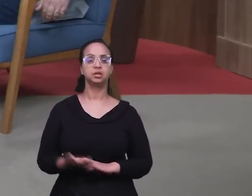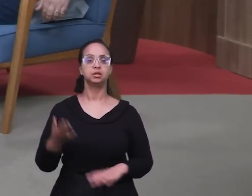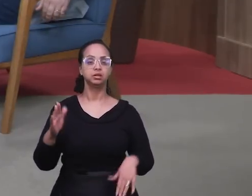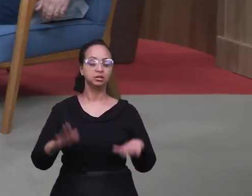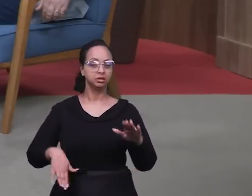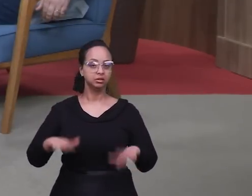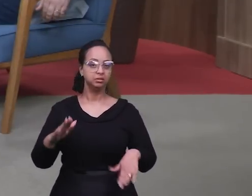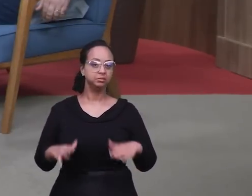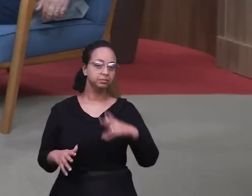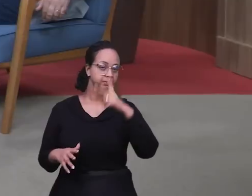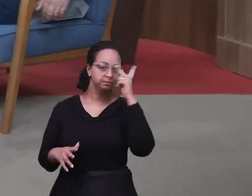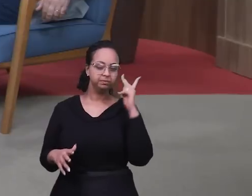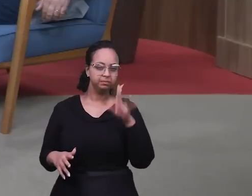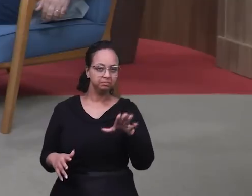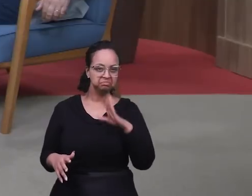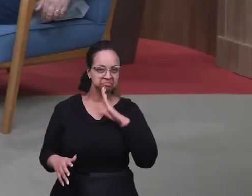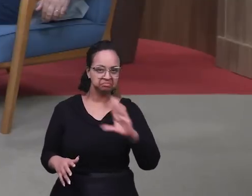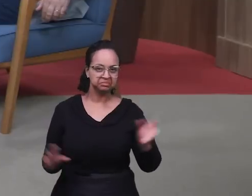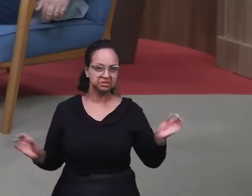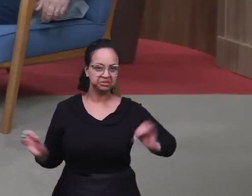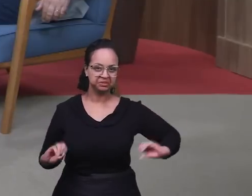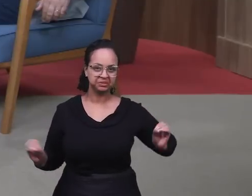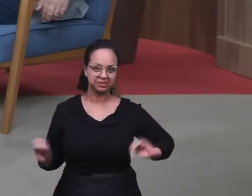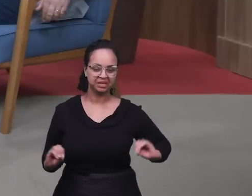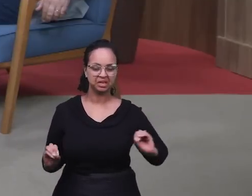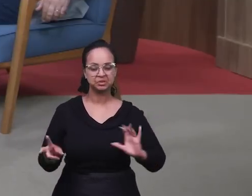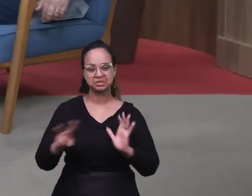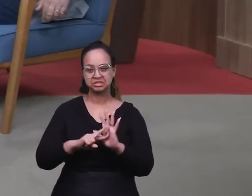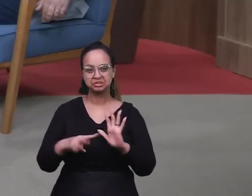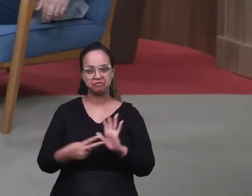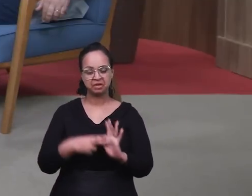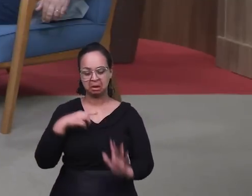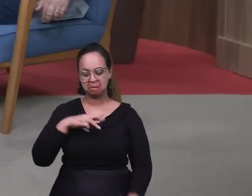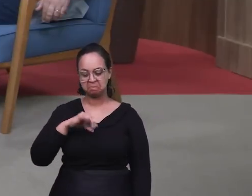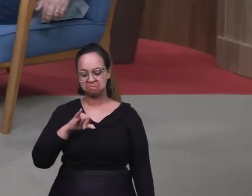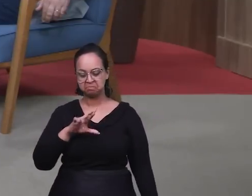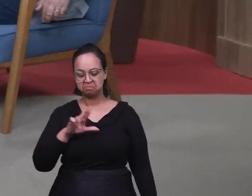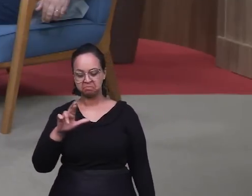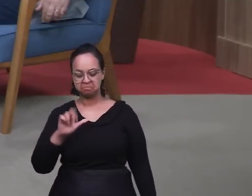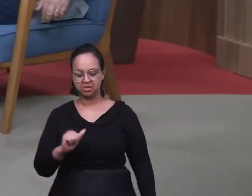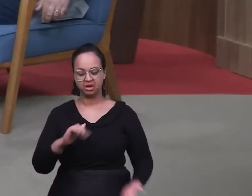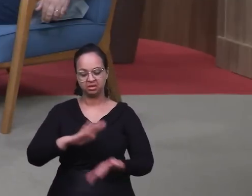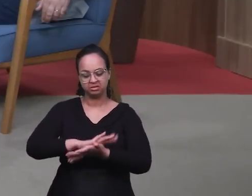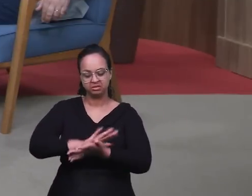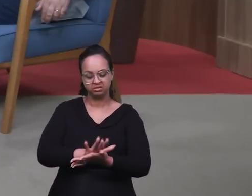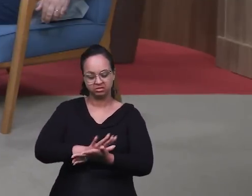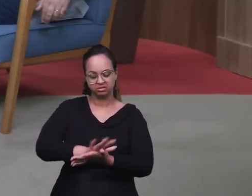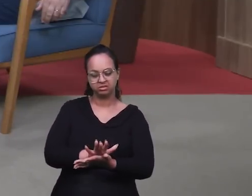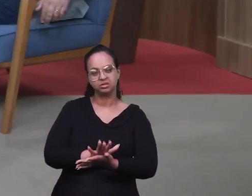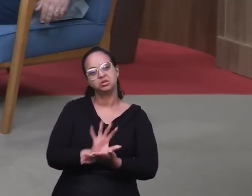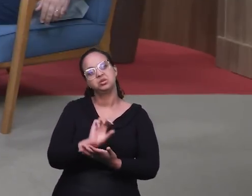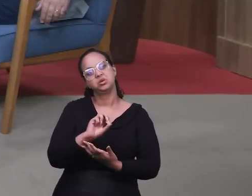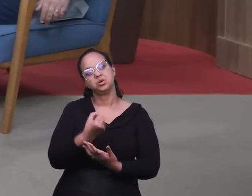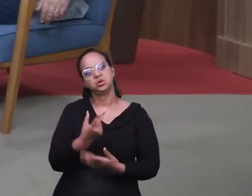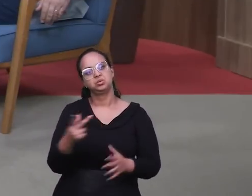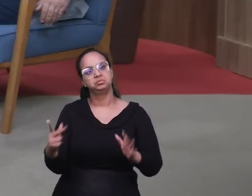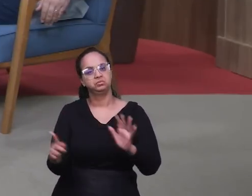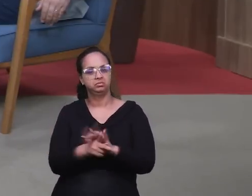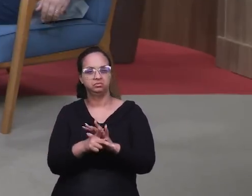até muitas pessoas não conheçam o que é a mirra, às vezes não é próprio do